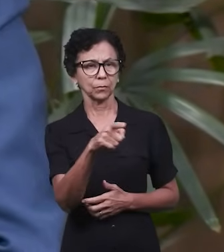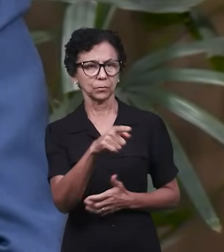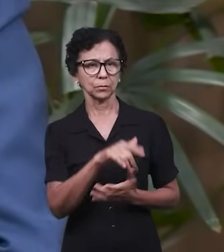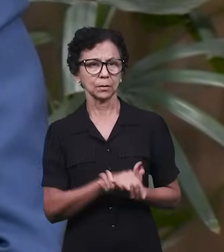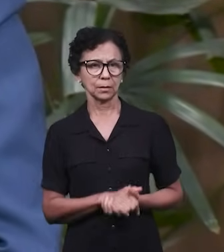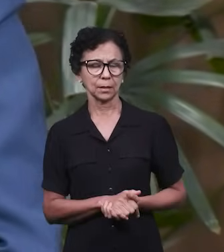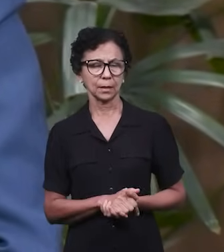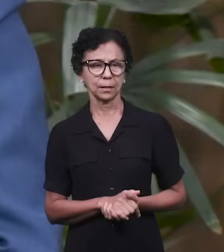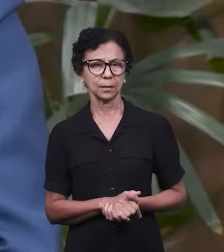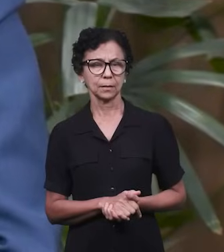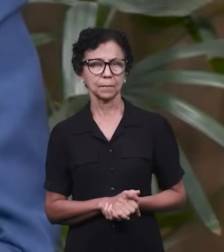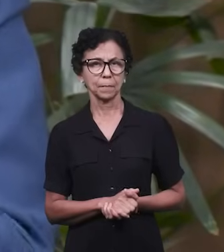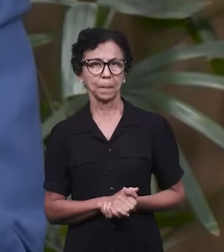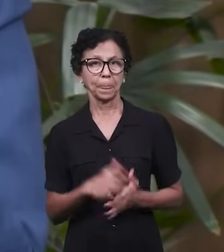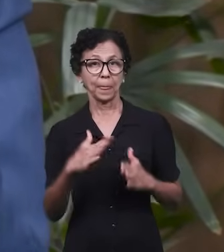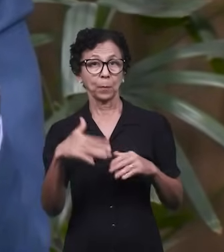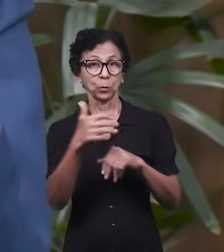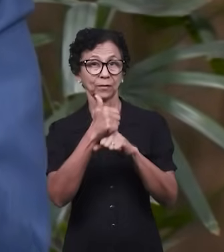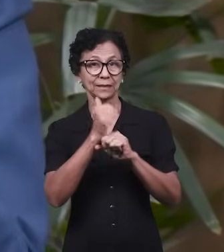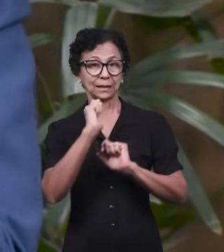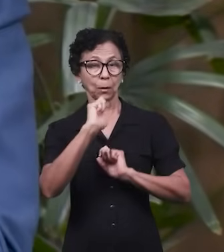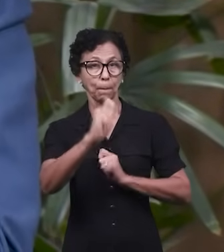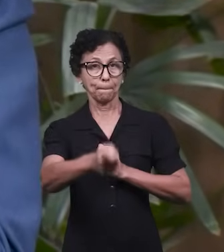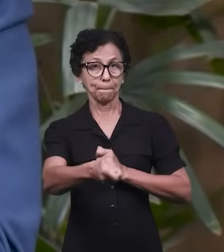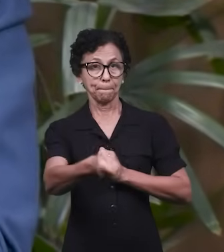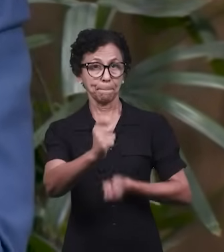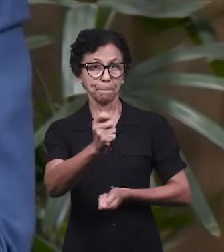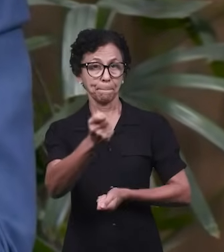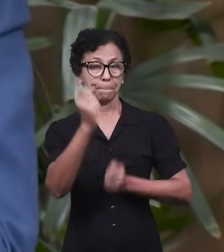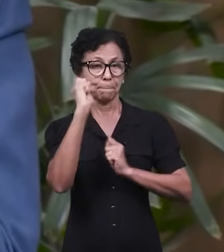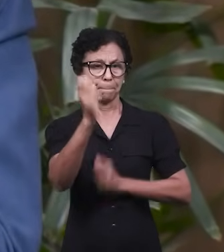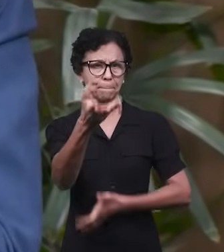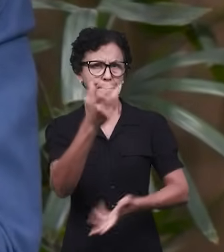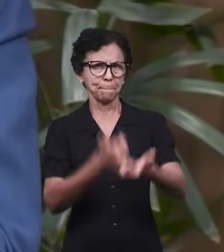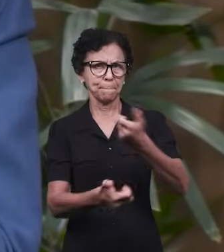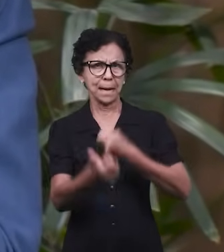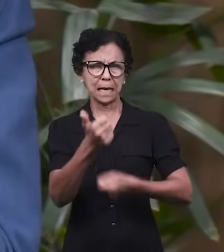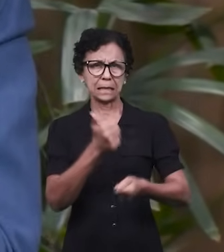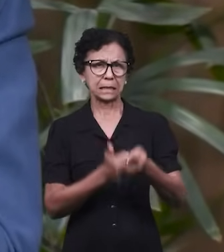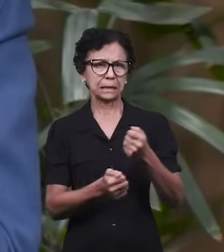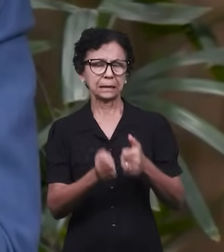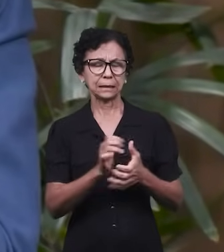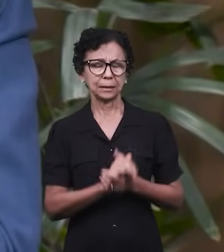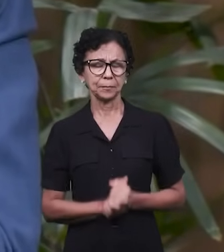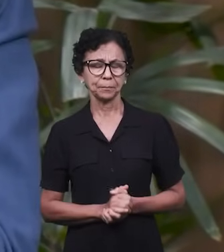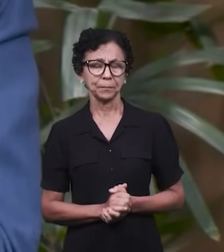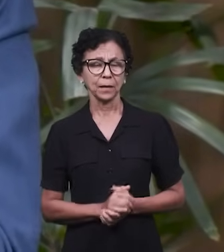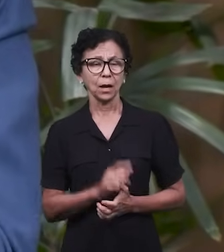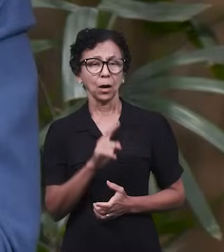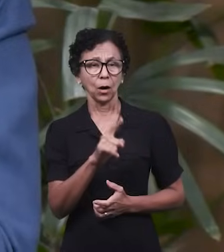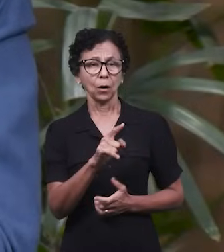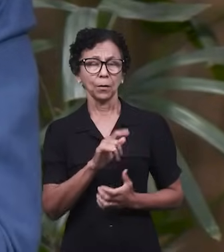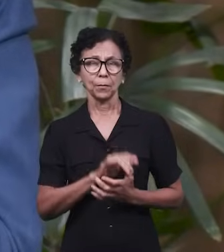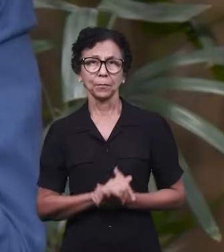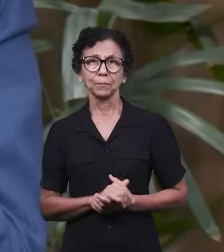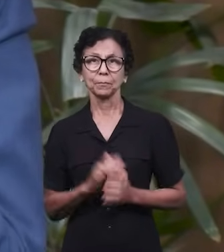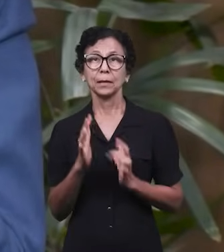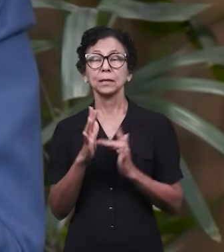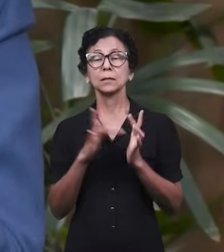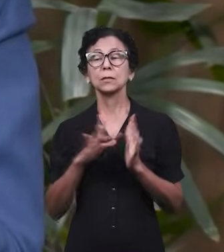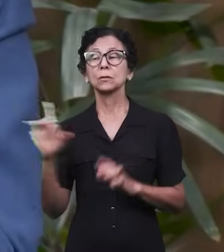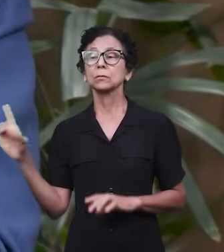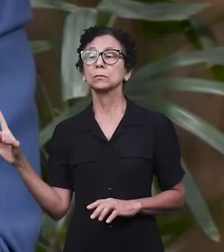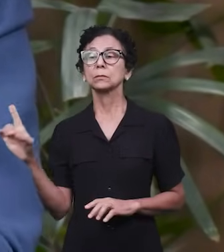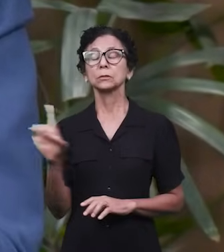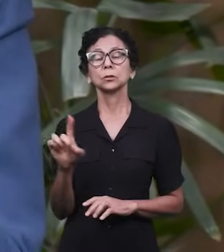profissionais de pesca. A vida deles era isso. Mas Jesus, ele chegou. Olha que coisa. Você pode ter a maior